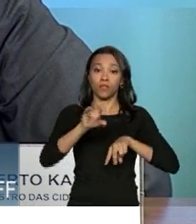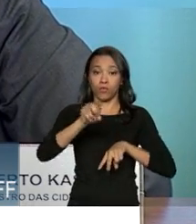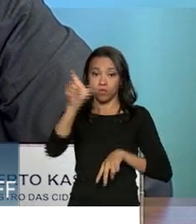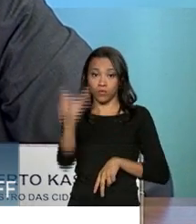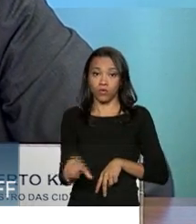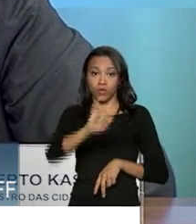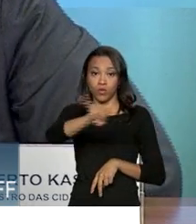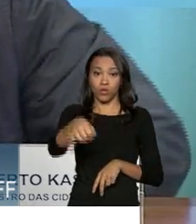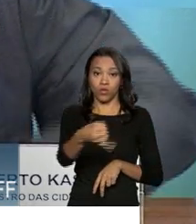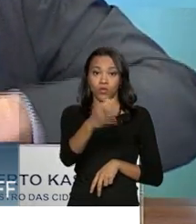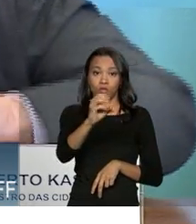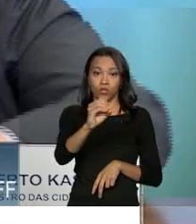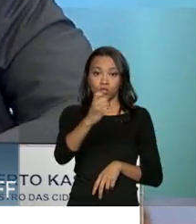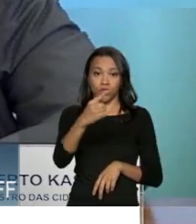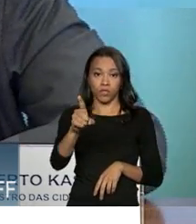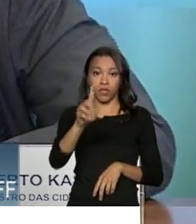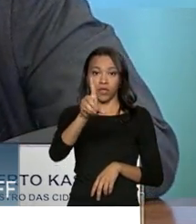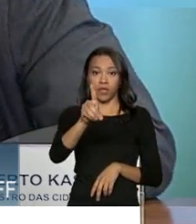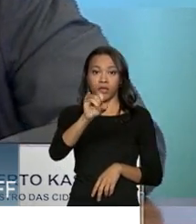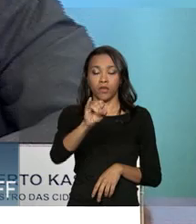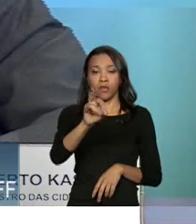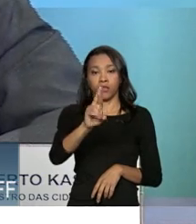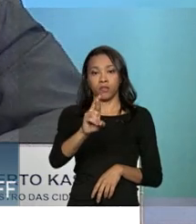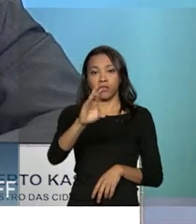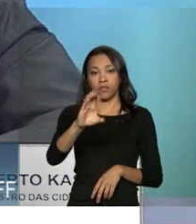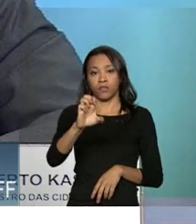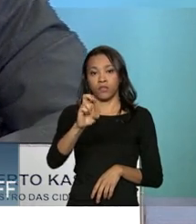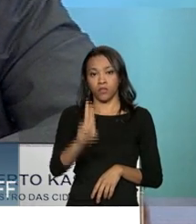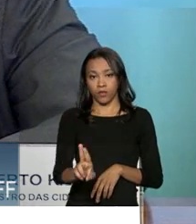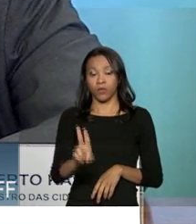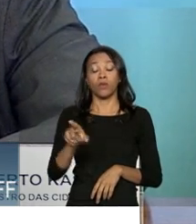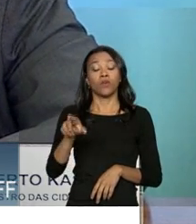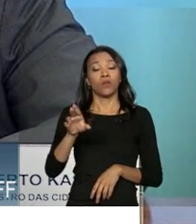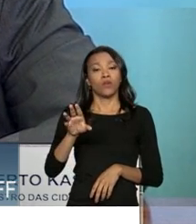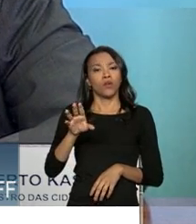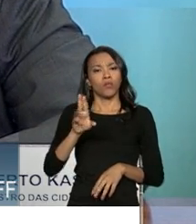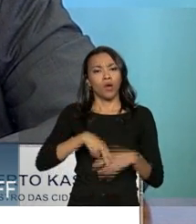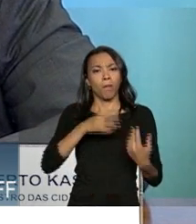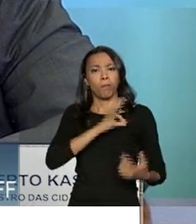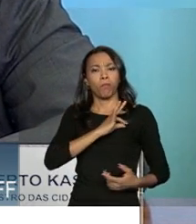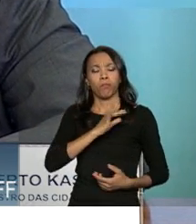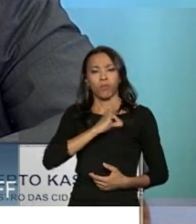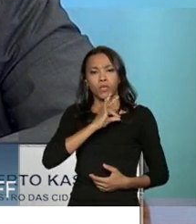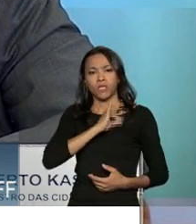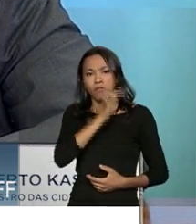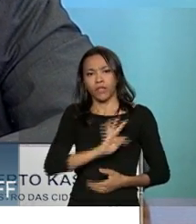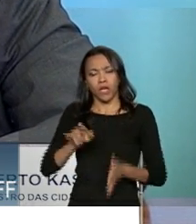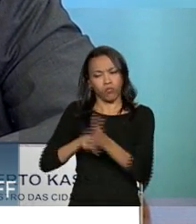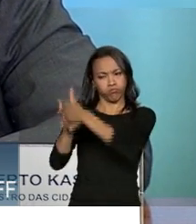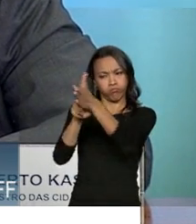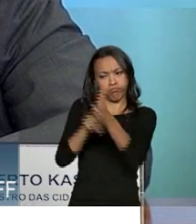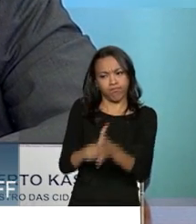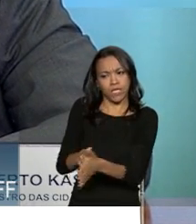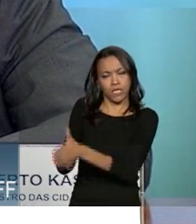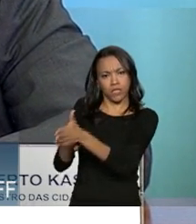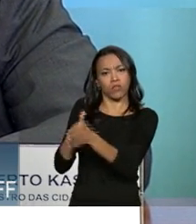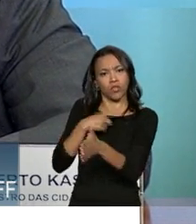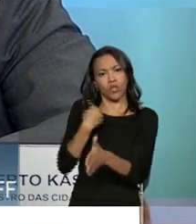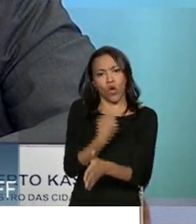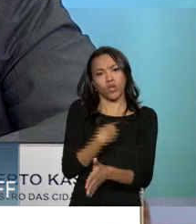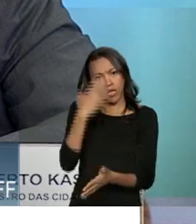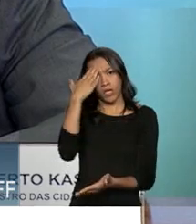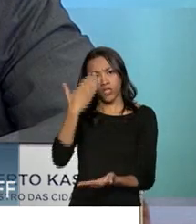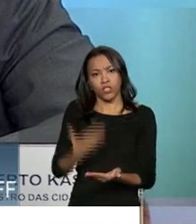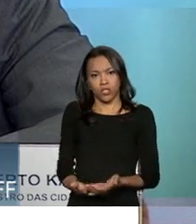propriedade. É uma questão das investigações. Todos nós confiamos muito na conduta da